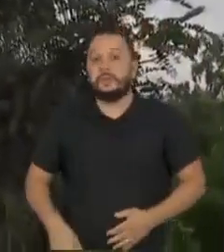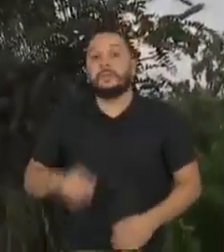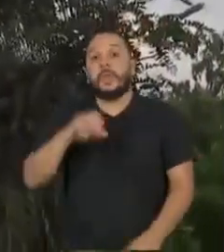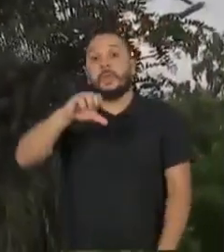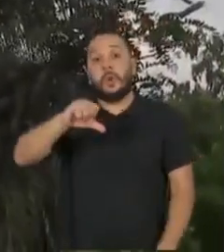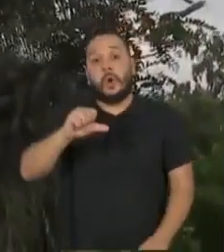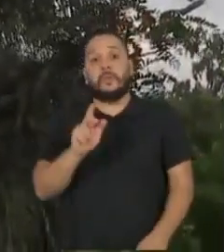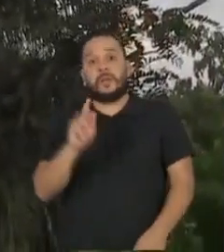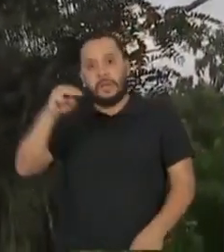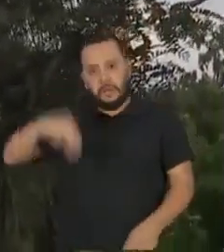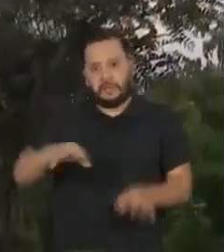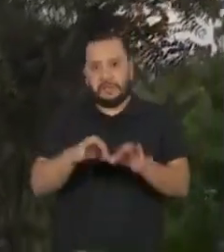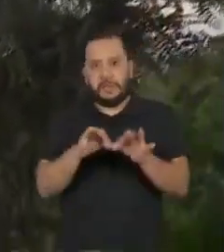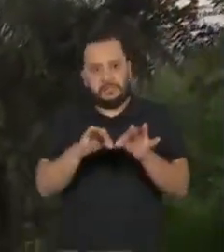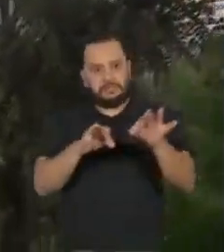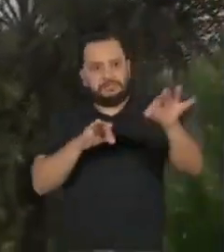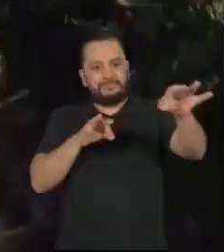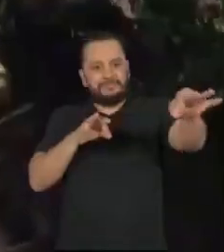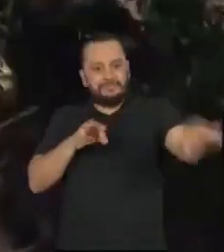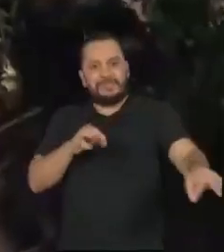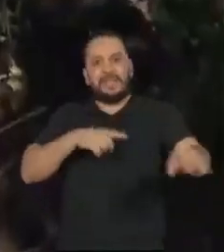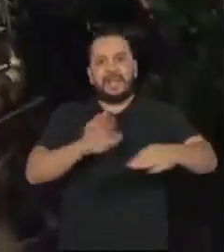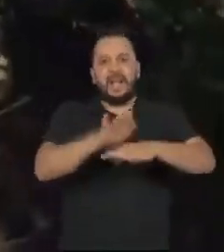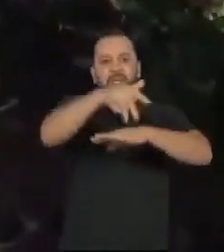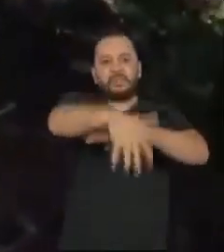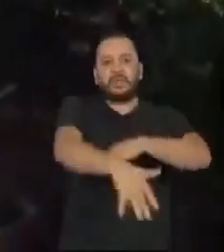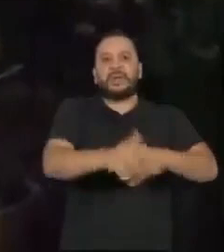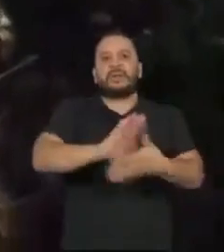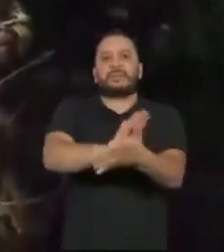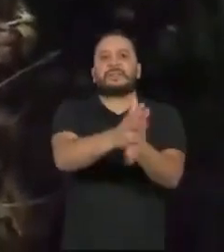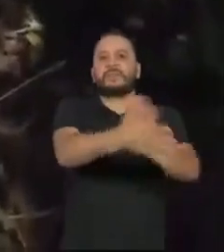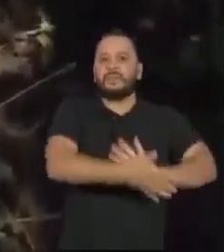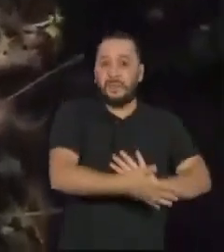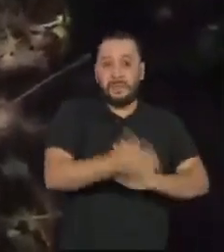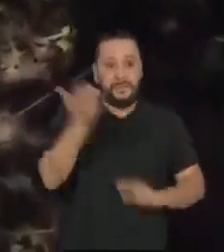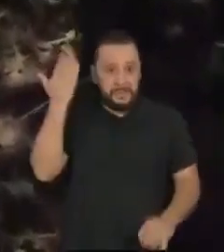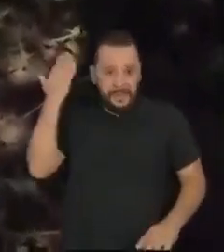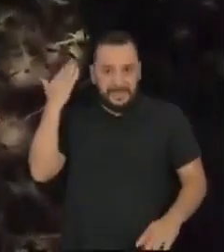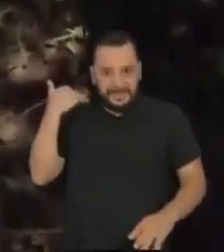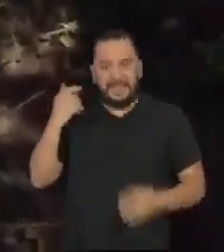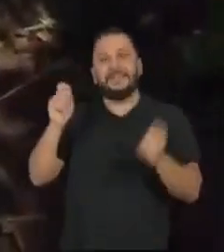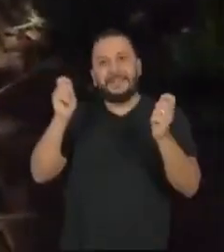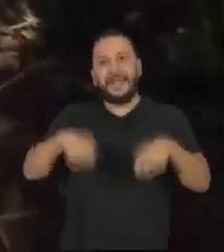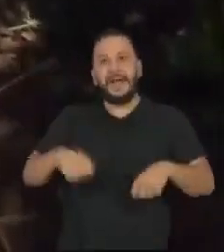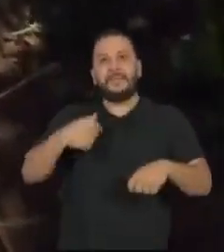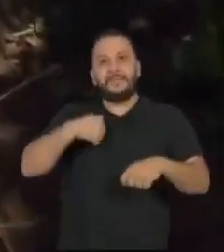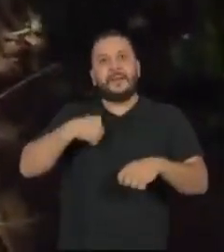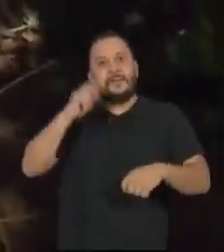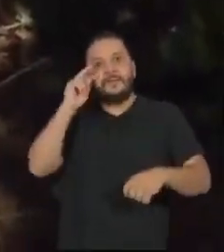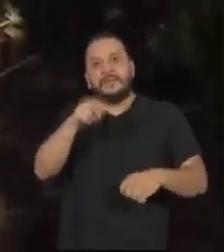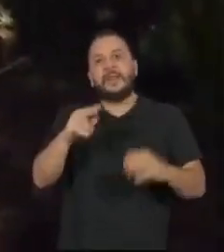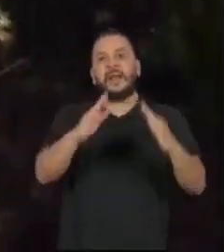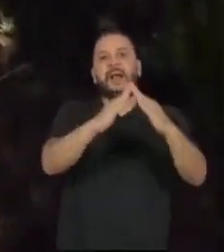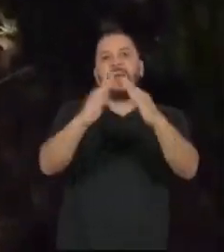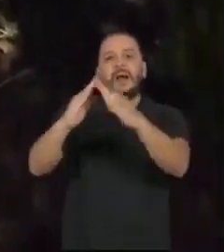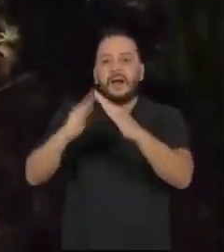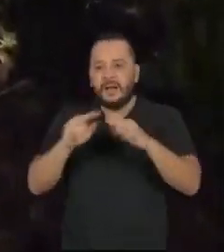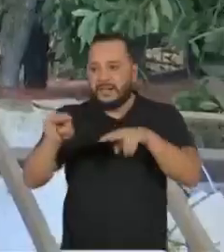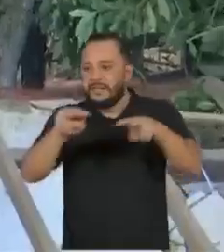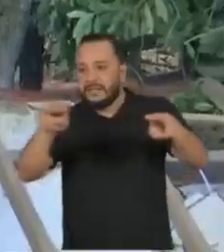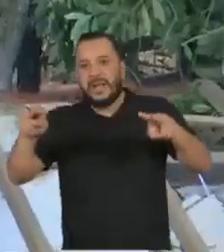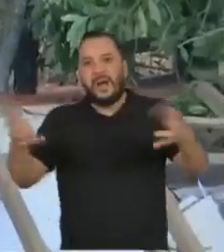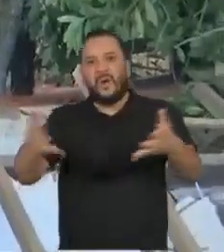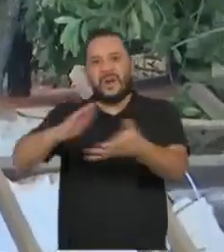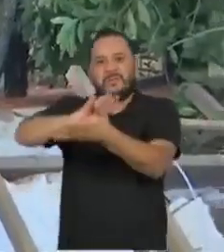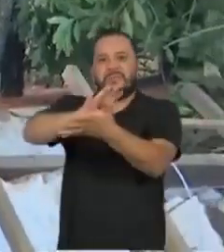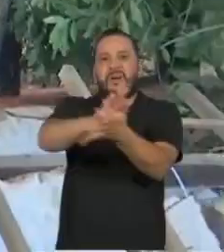barragem, o Parque da Cachoeira também foi atingido. Um ano atrás, dava para andar sobre os telhados. Cerca de 50 casas viraram escombro.